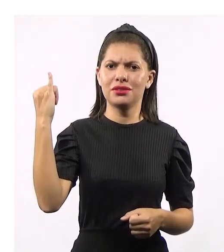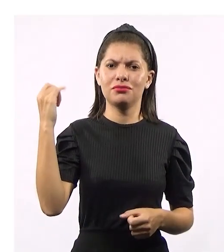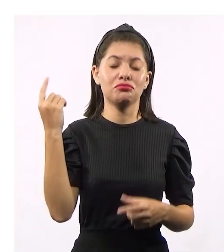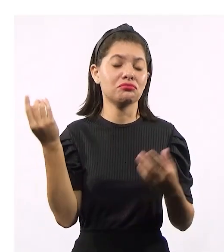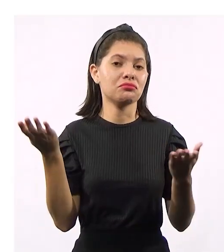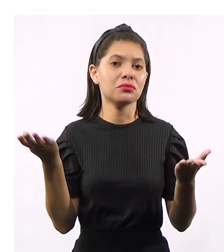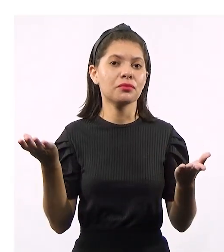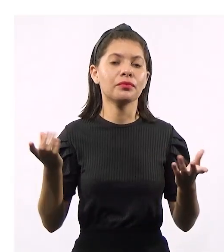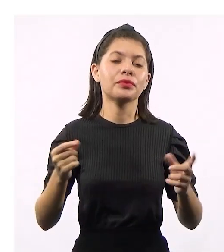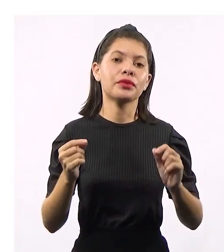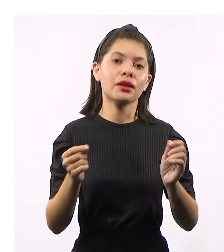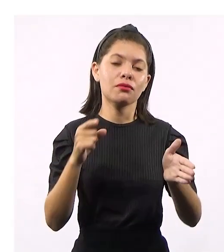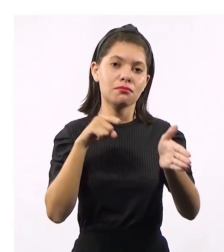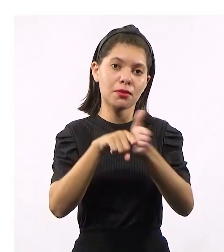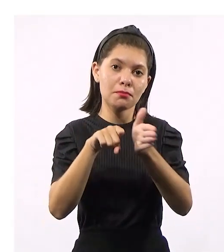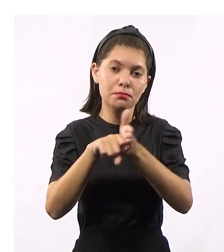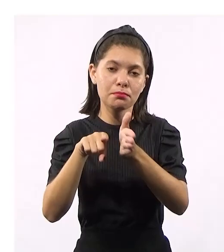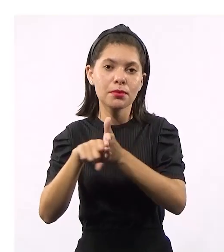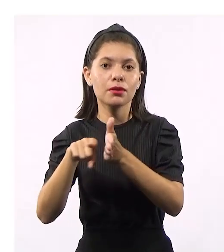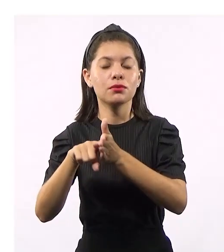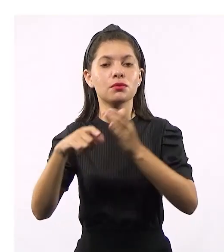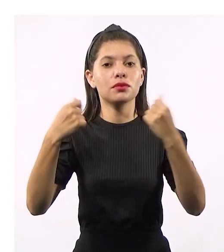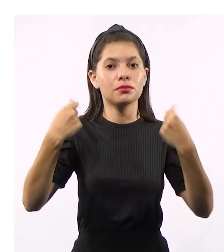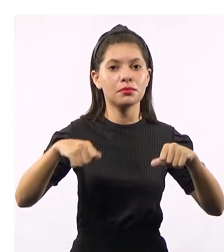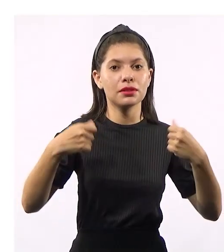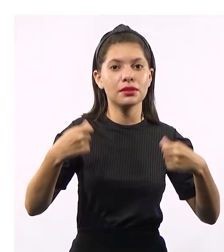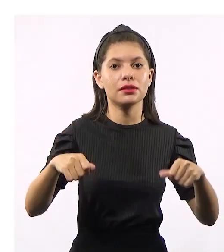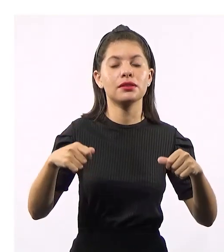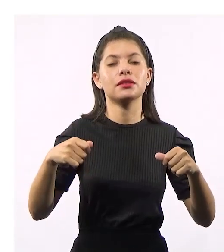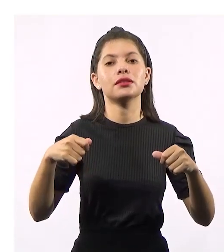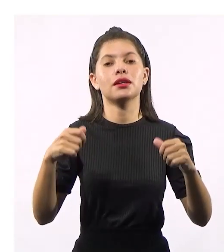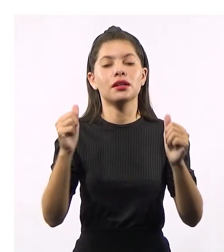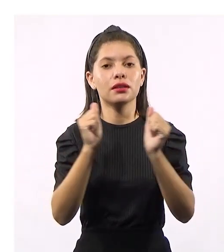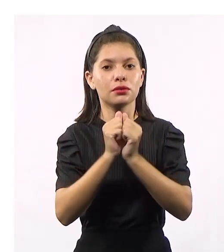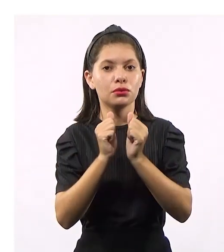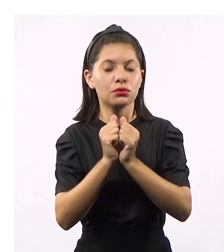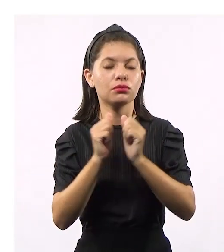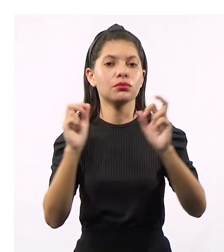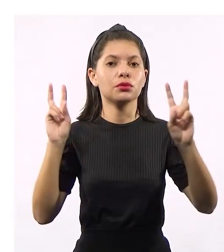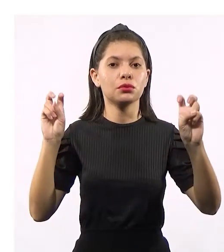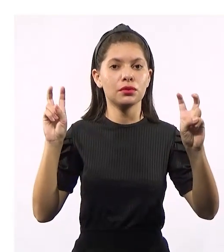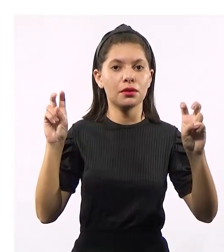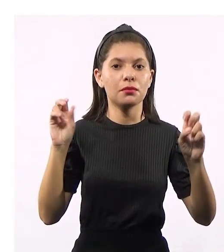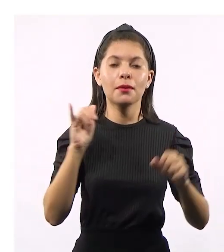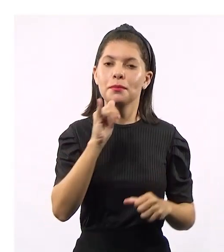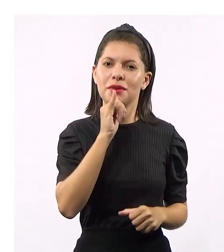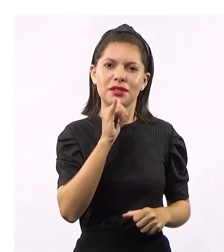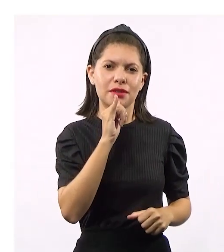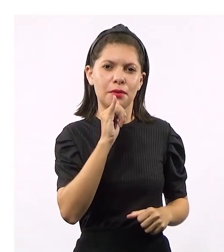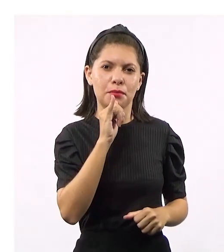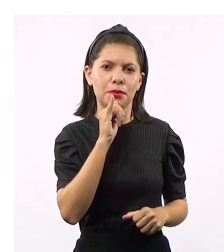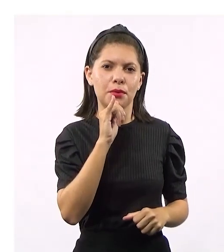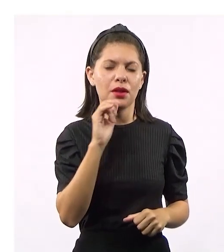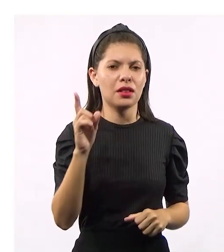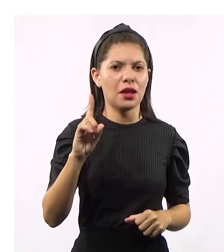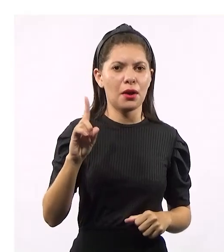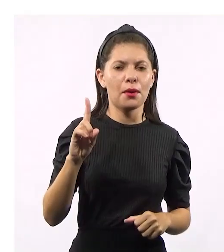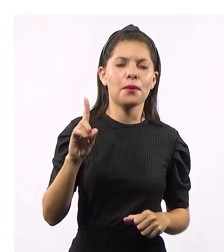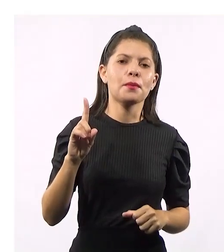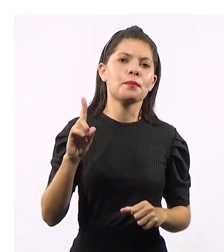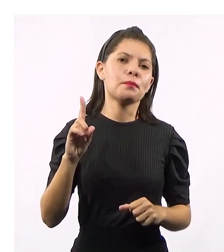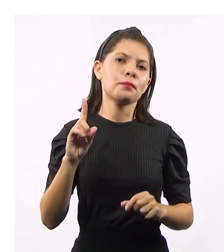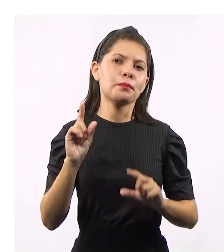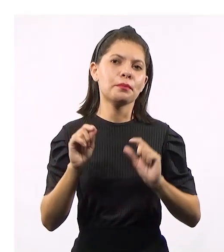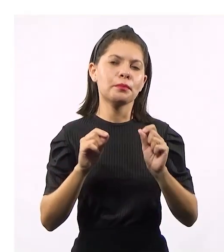pesquisa? Então, a pergunta ela precisa estar relacionada com o tema. Por exemplo, eu não vou perguntar qual o time favorito